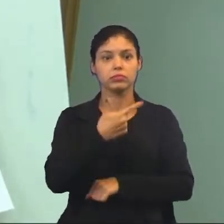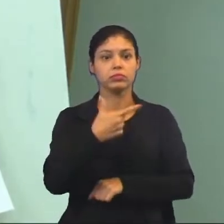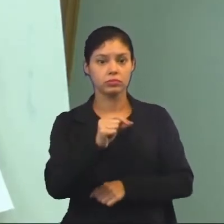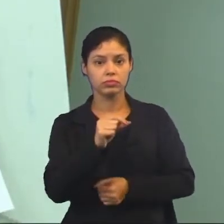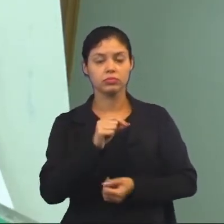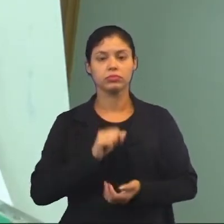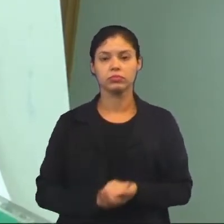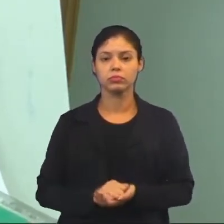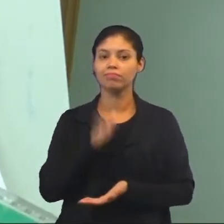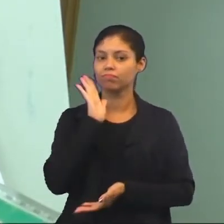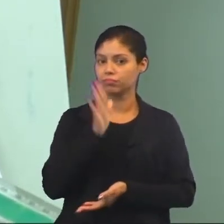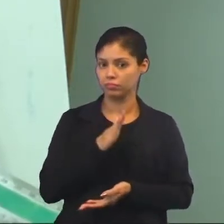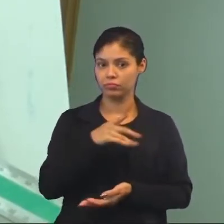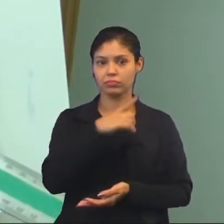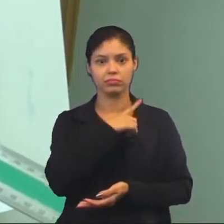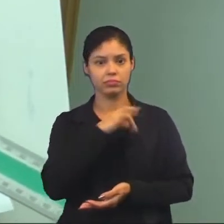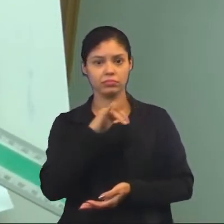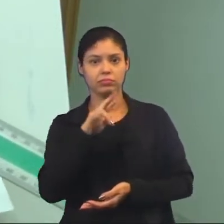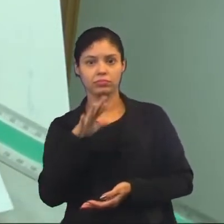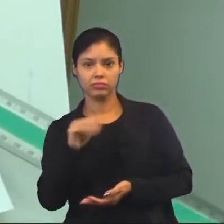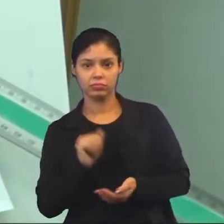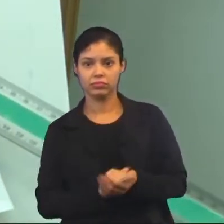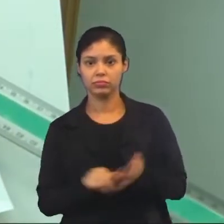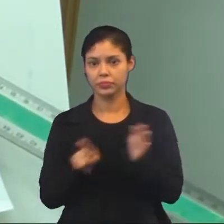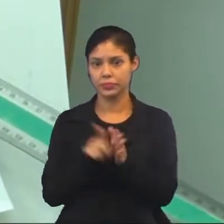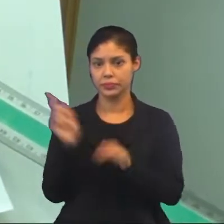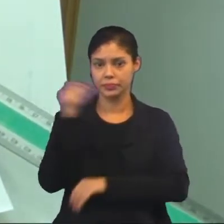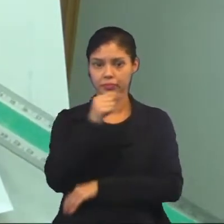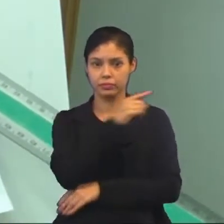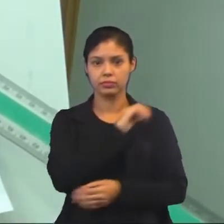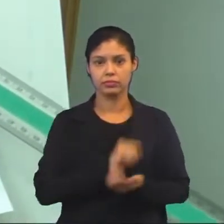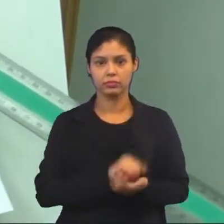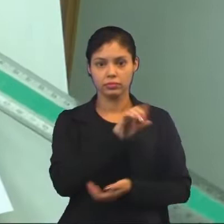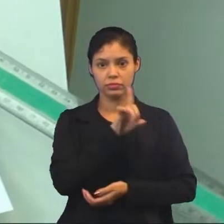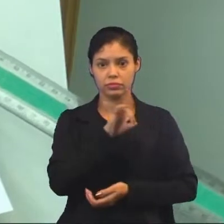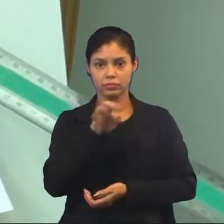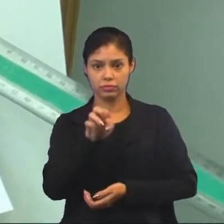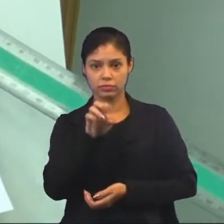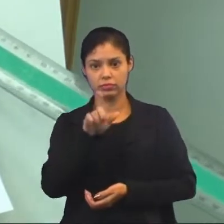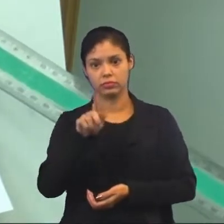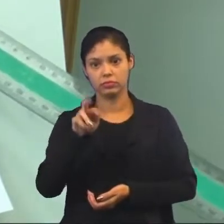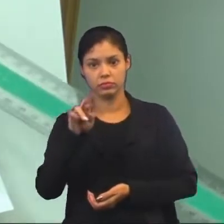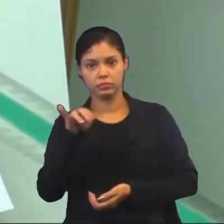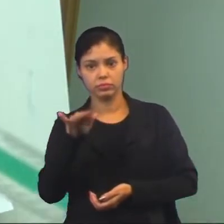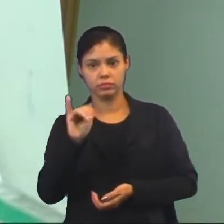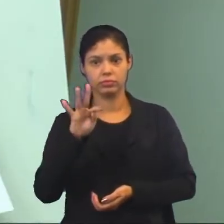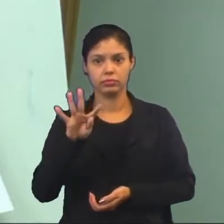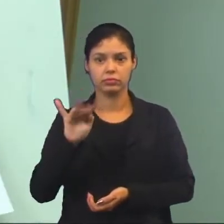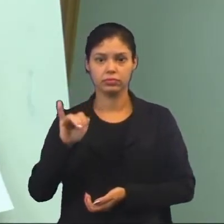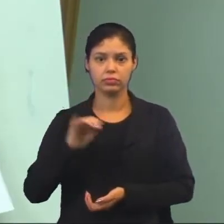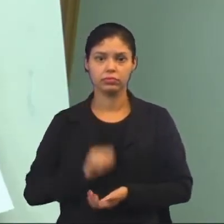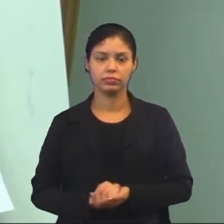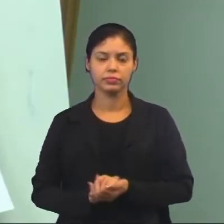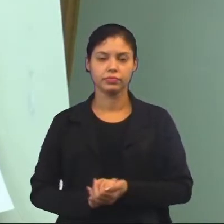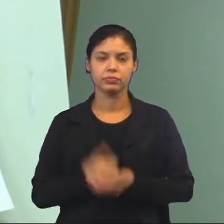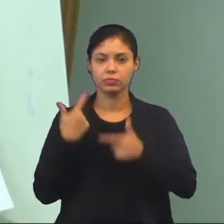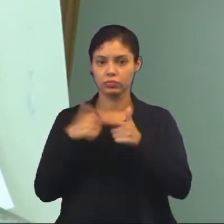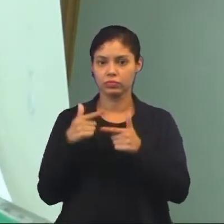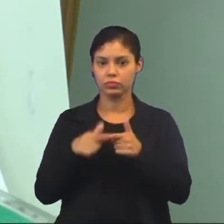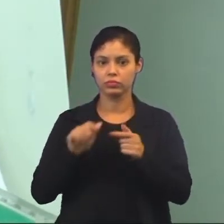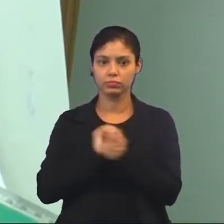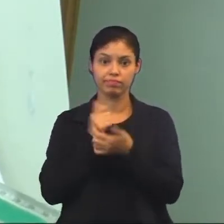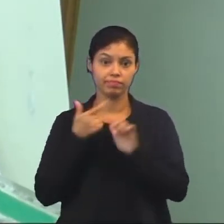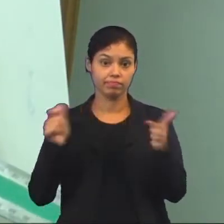estado, 20 estão infectados pelo mosquito Aedes aegypti. A